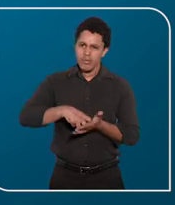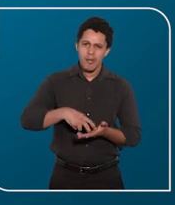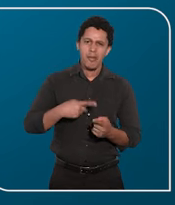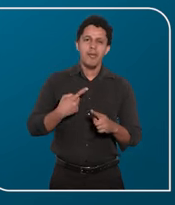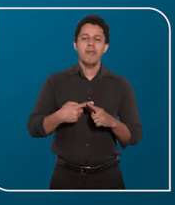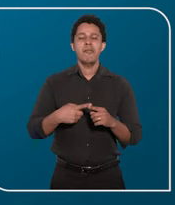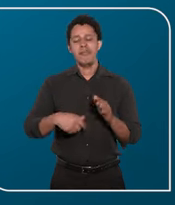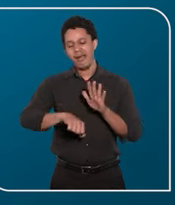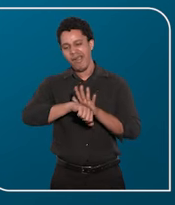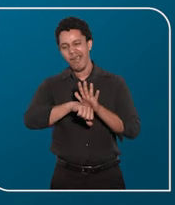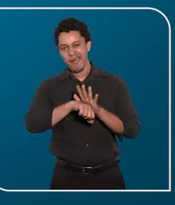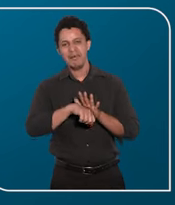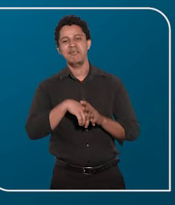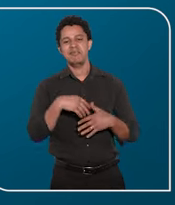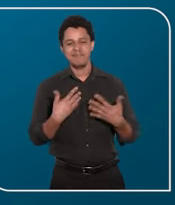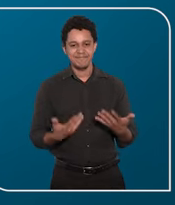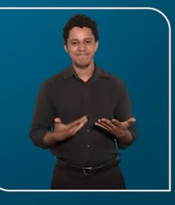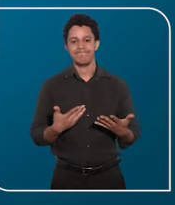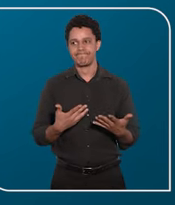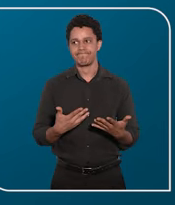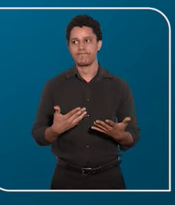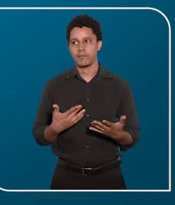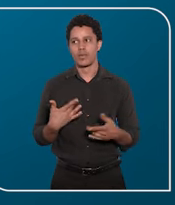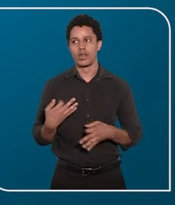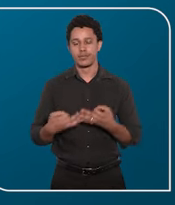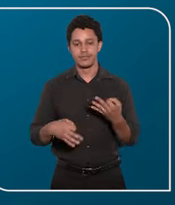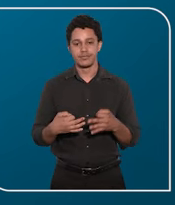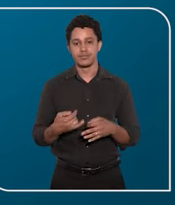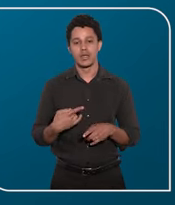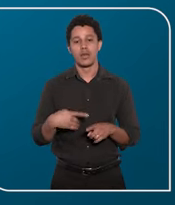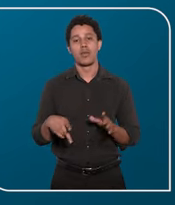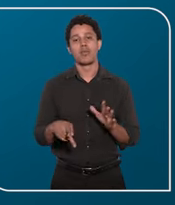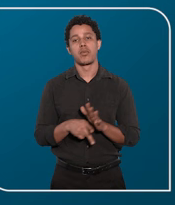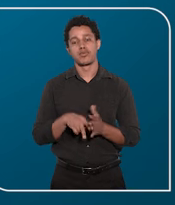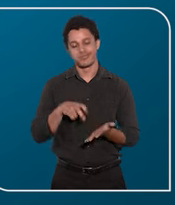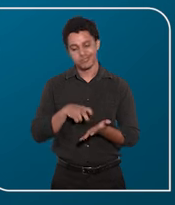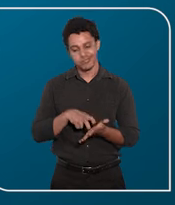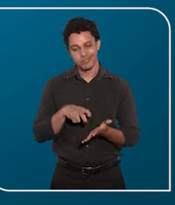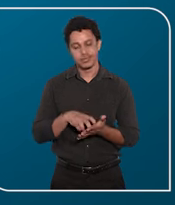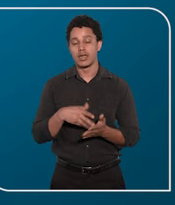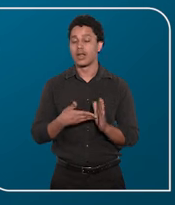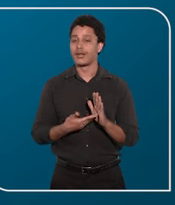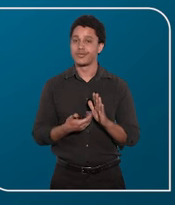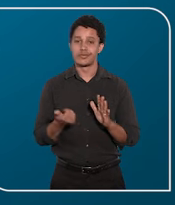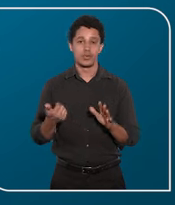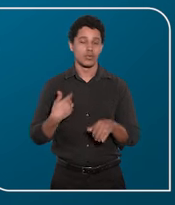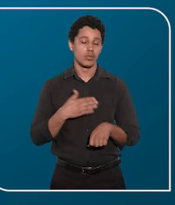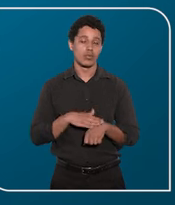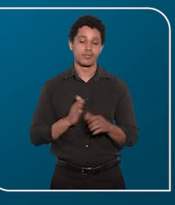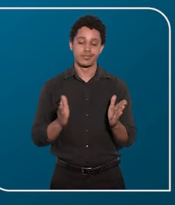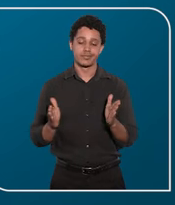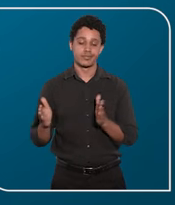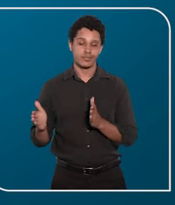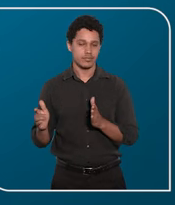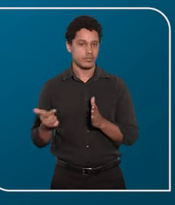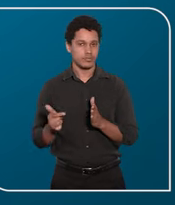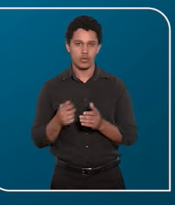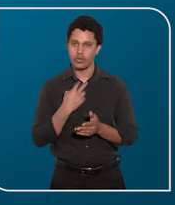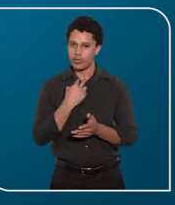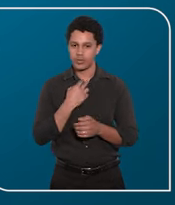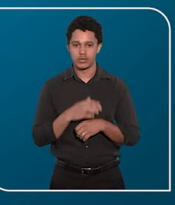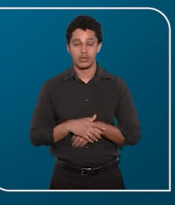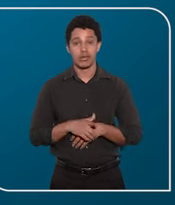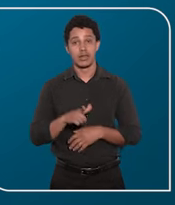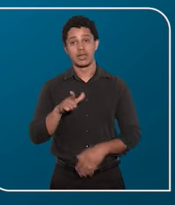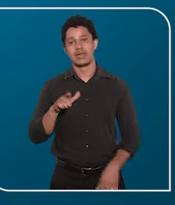ética disciplinar, decisão transitada em julgado, então é aplicada uma pena onde ele é suspenso por um determinado período. O